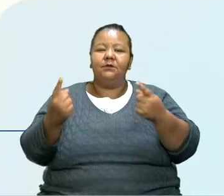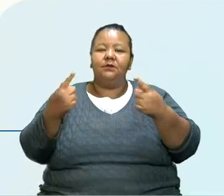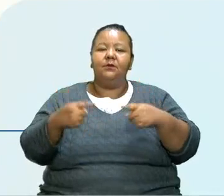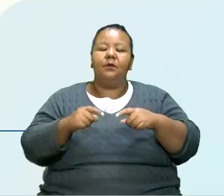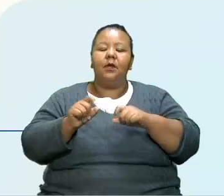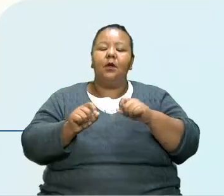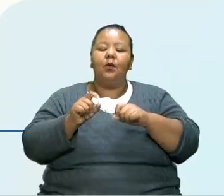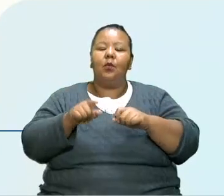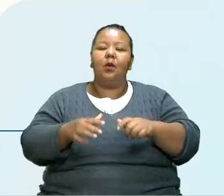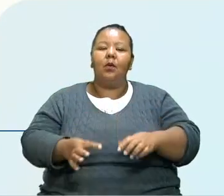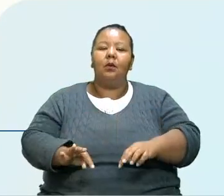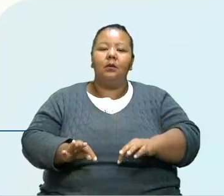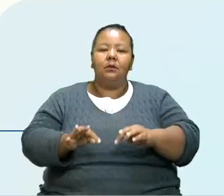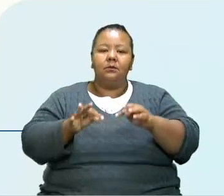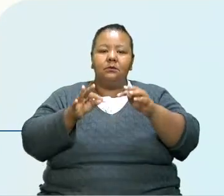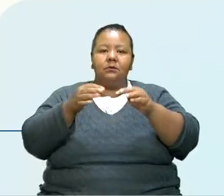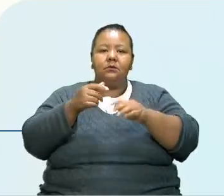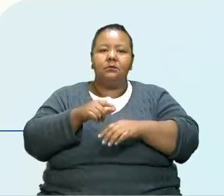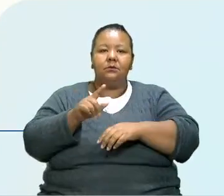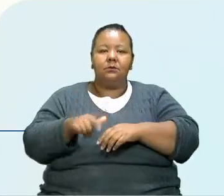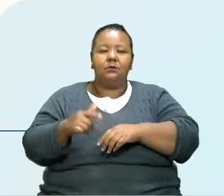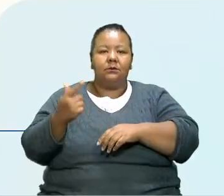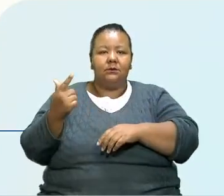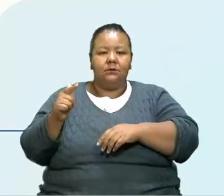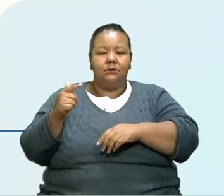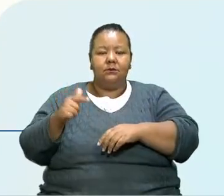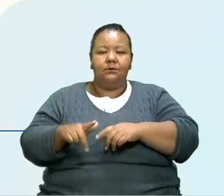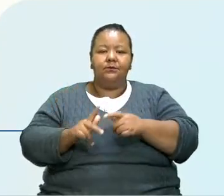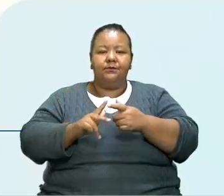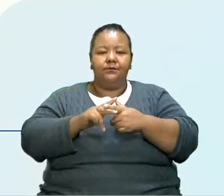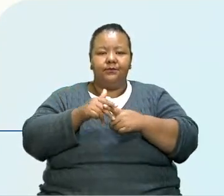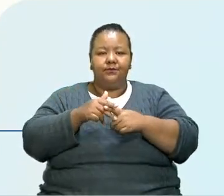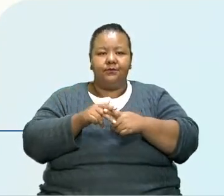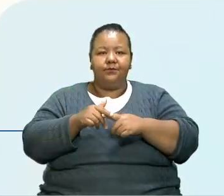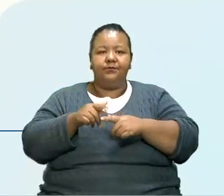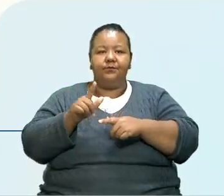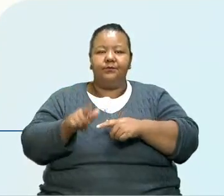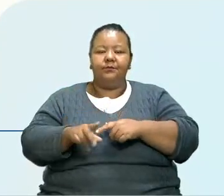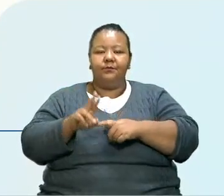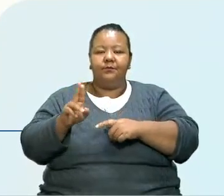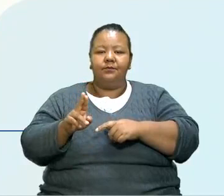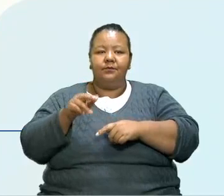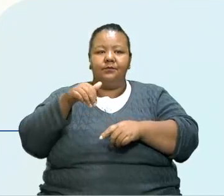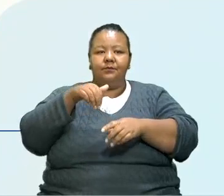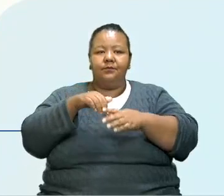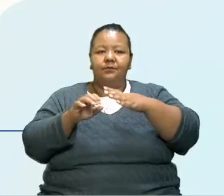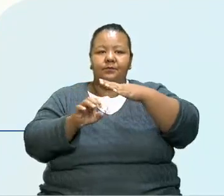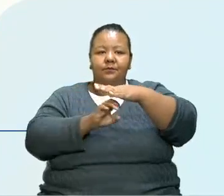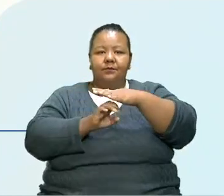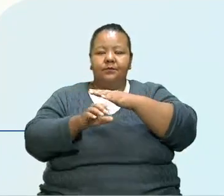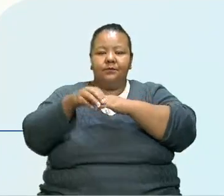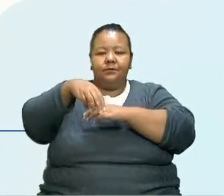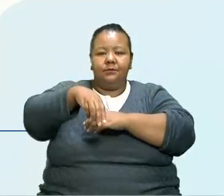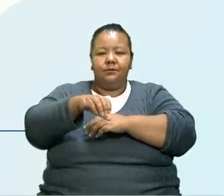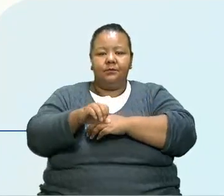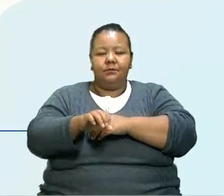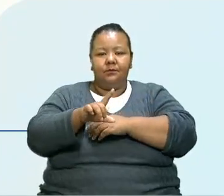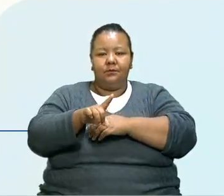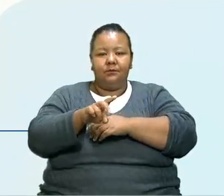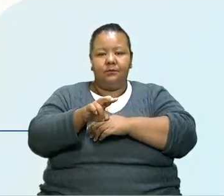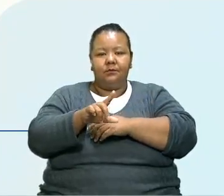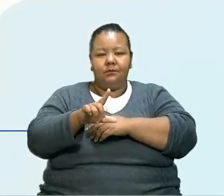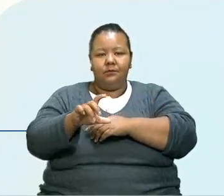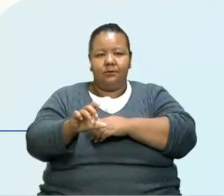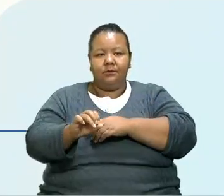quais tecnologias de gestão e ferramentas de gestão devem ser utilizadas pela Module para desenvolver um programa